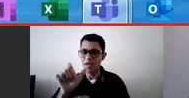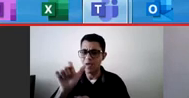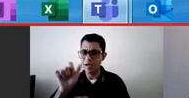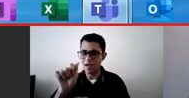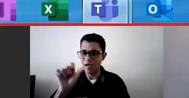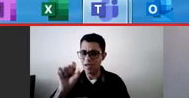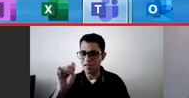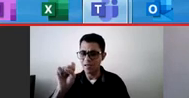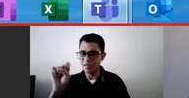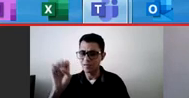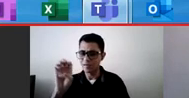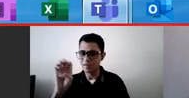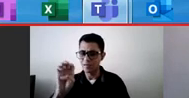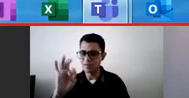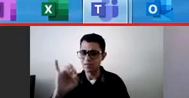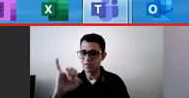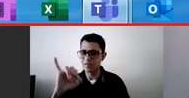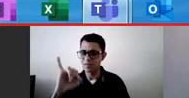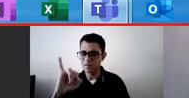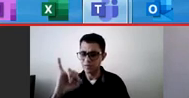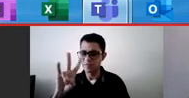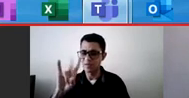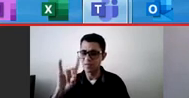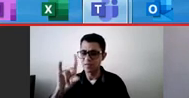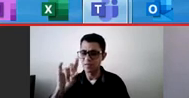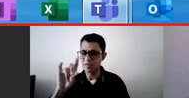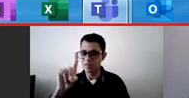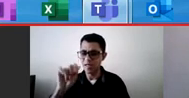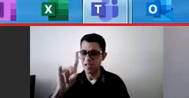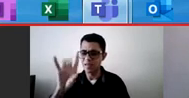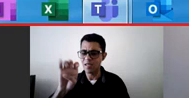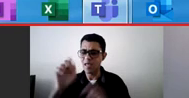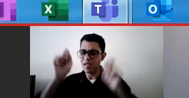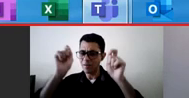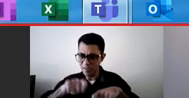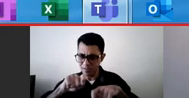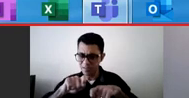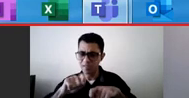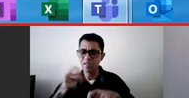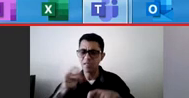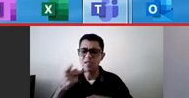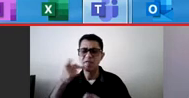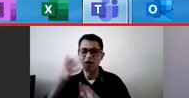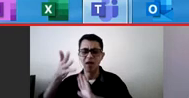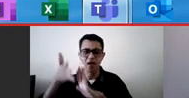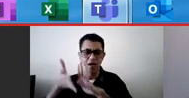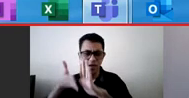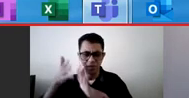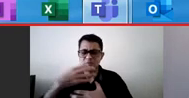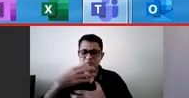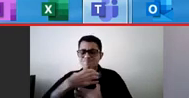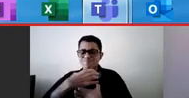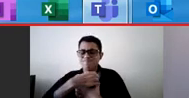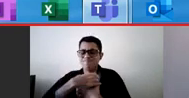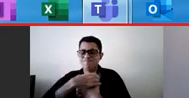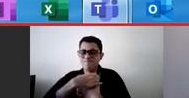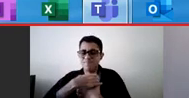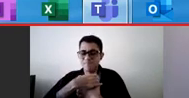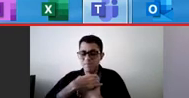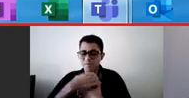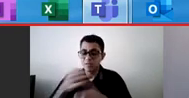falar. Ser capaz de falar e acreditar e se expressar em suas opiniões, necessidades e sentimentos, mobilizar as